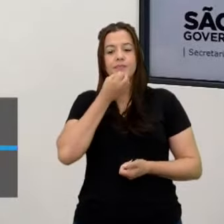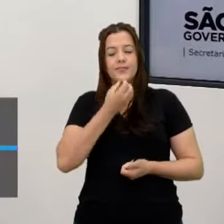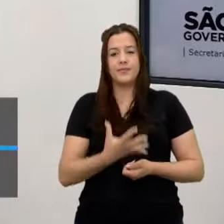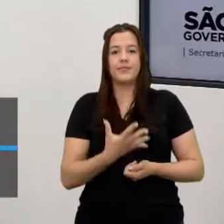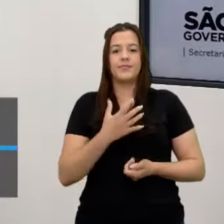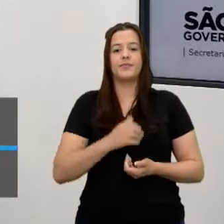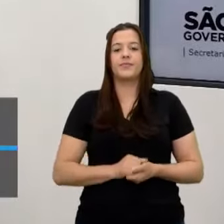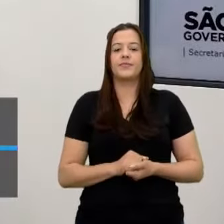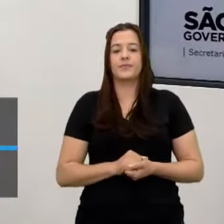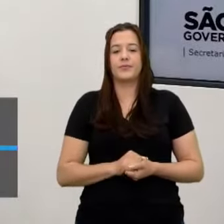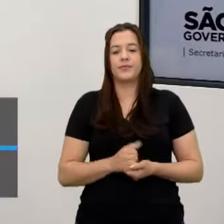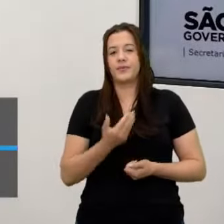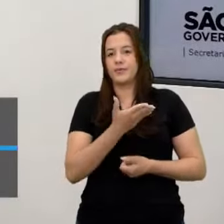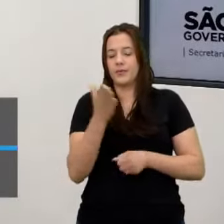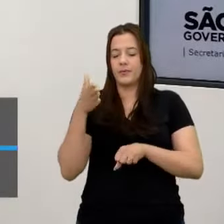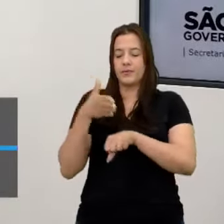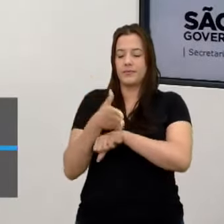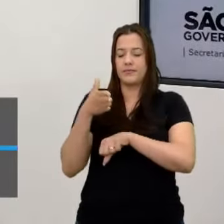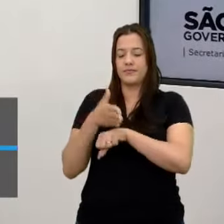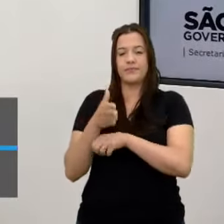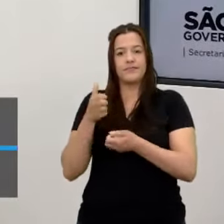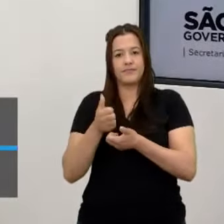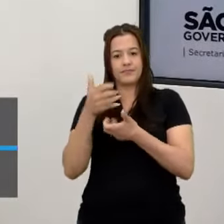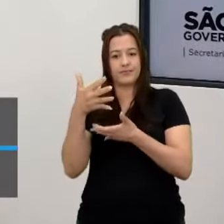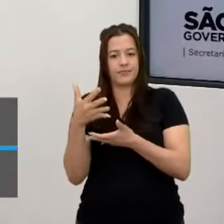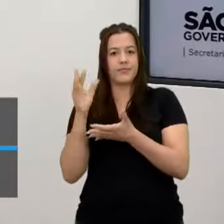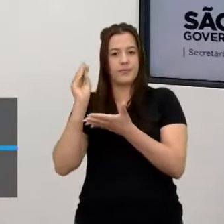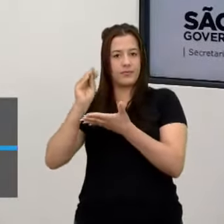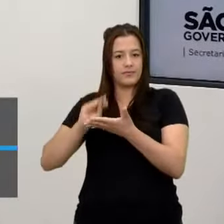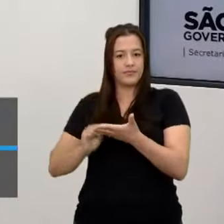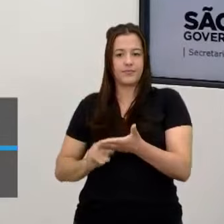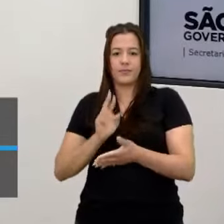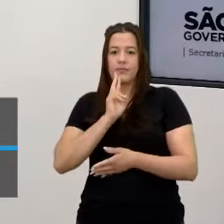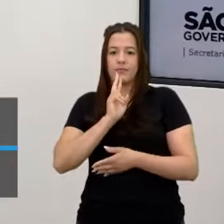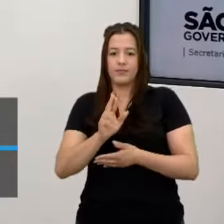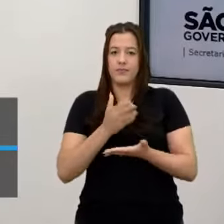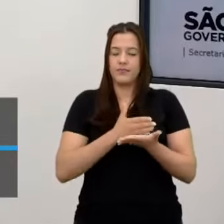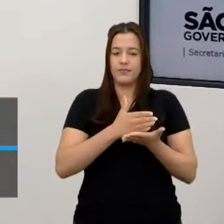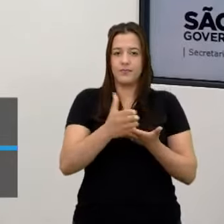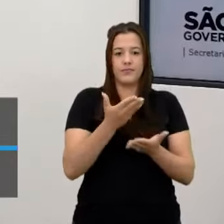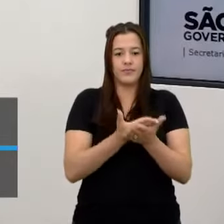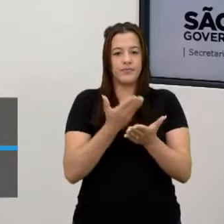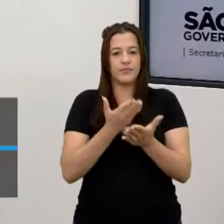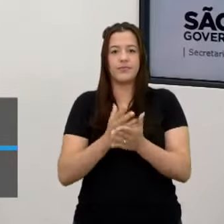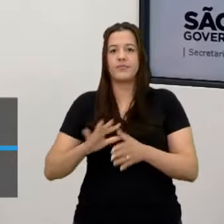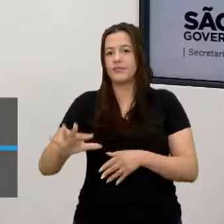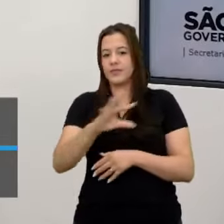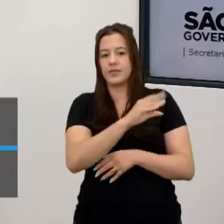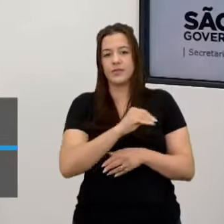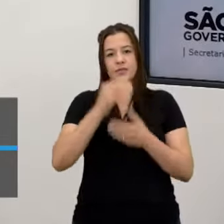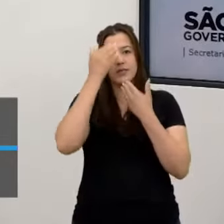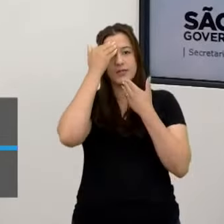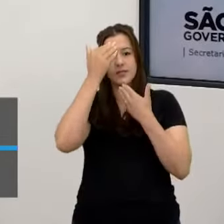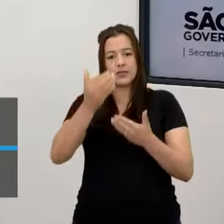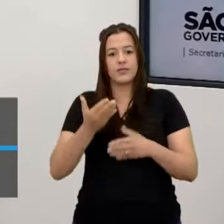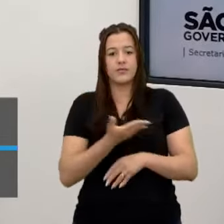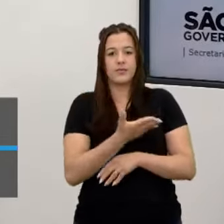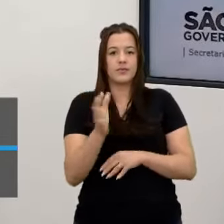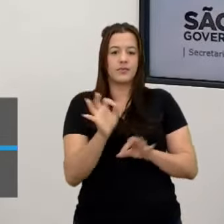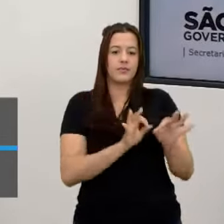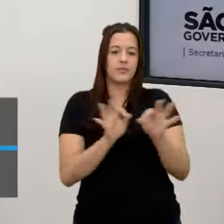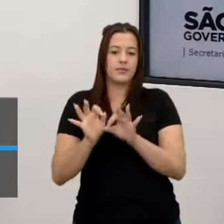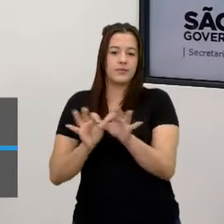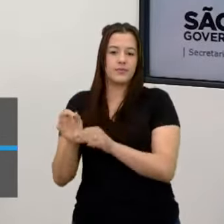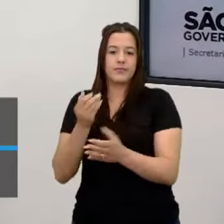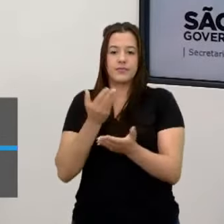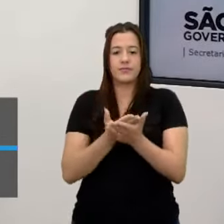right? Participem bastante aí. And let's start thanking people. Vamos começar aqui a agradecer todo mundo que está participando da produção dessa aula,